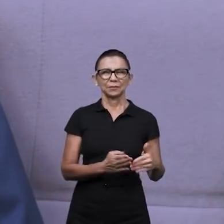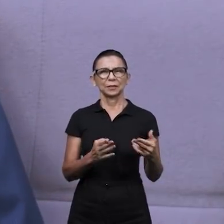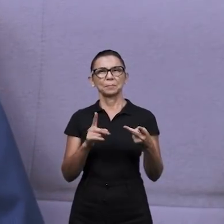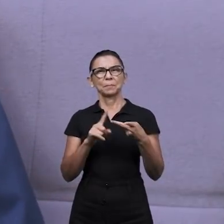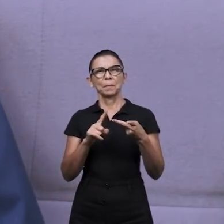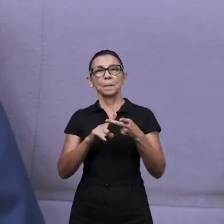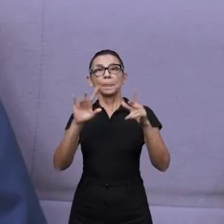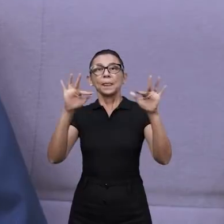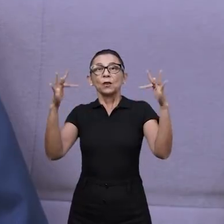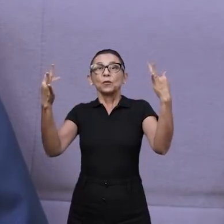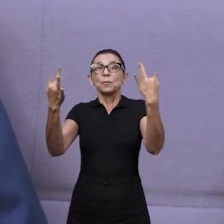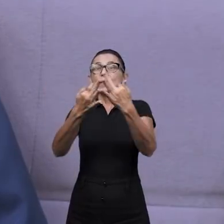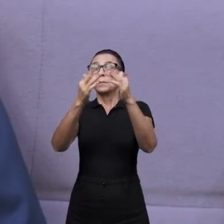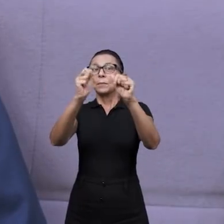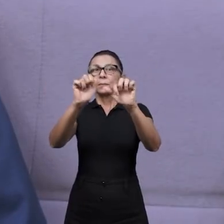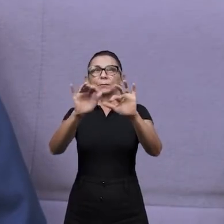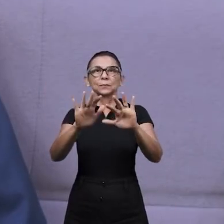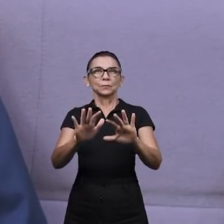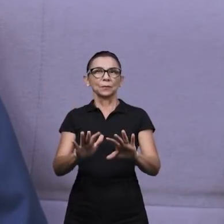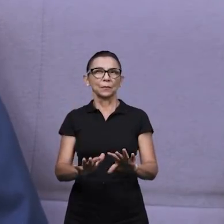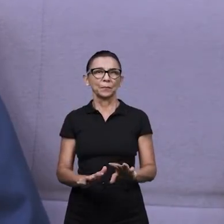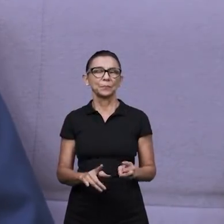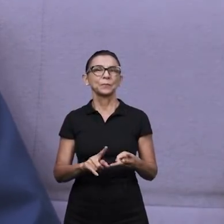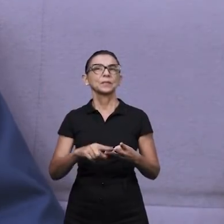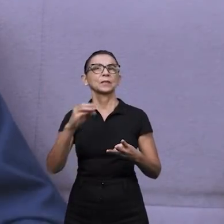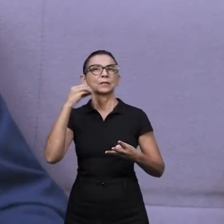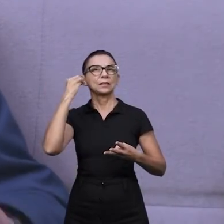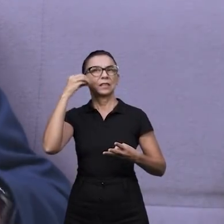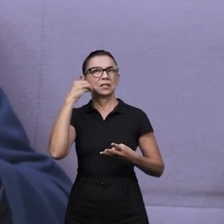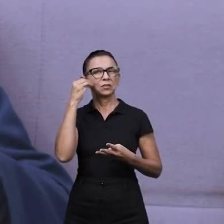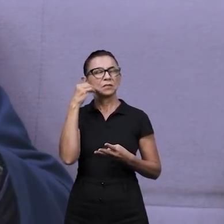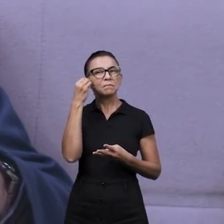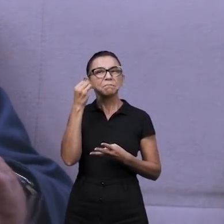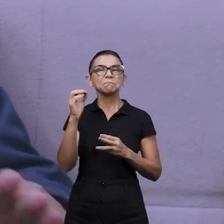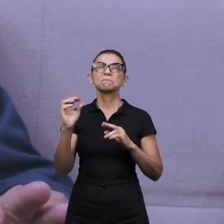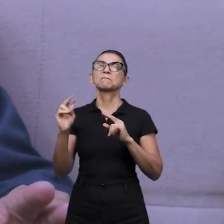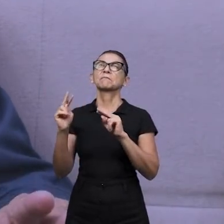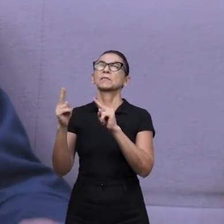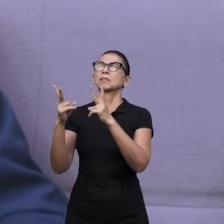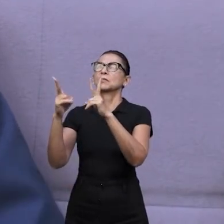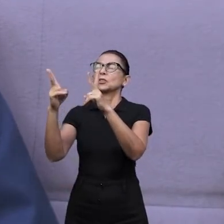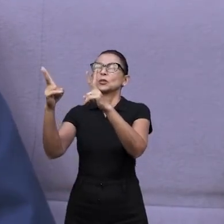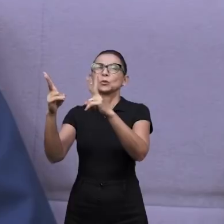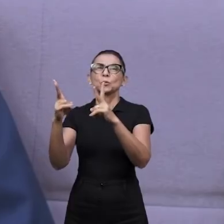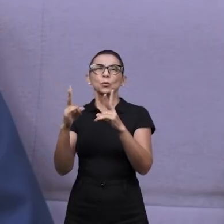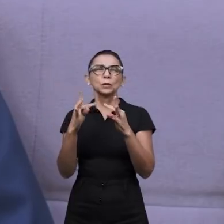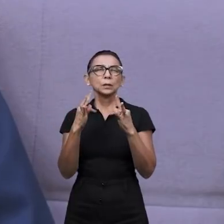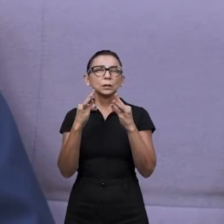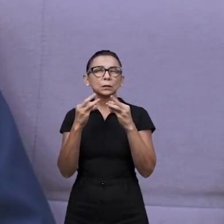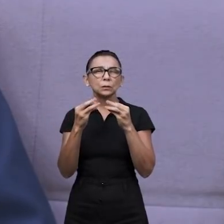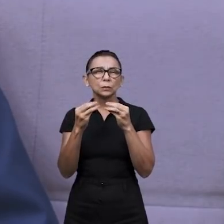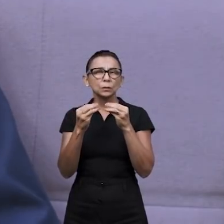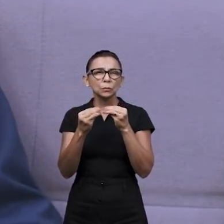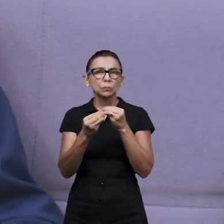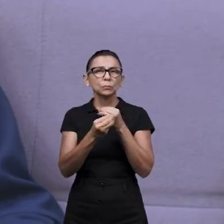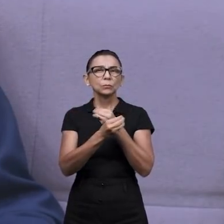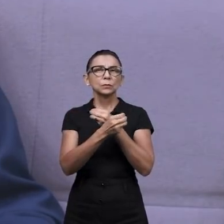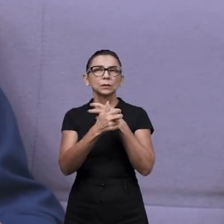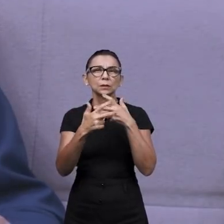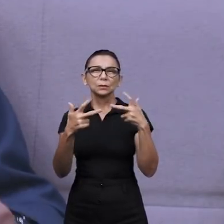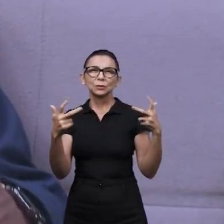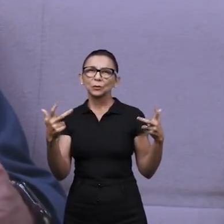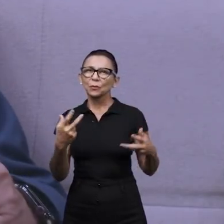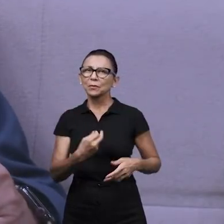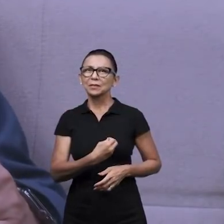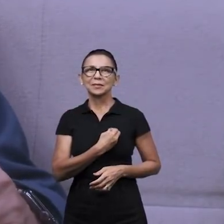abençoada, alcança experiências, vitórias em todos os aspectos da sua vida,